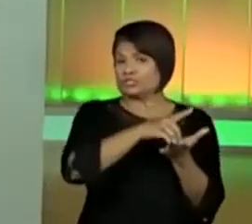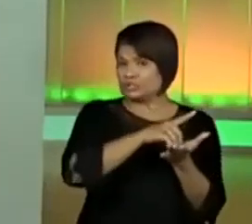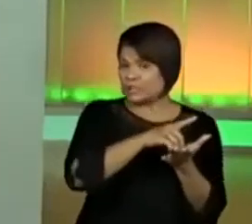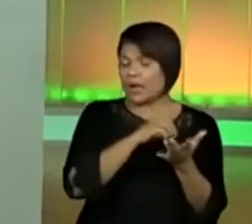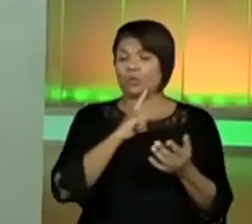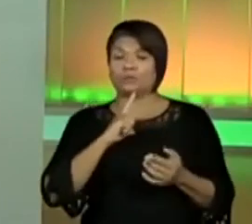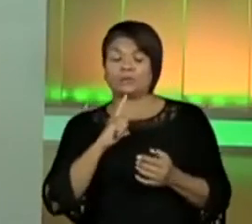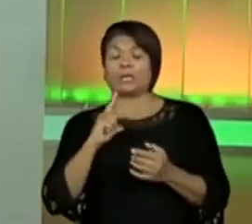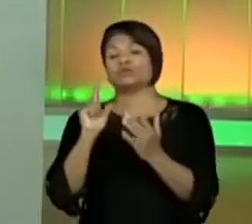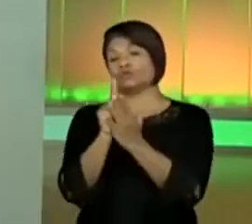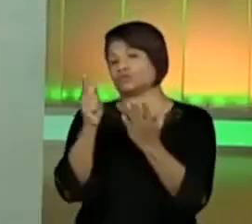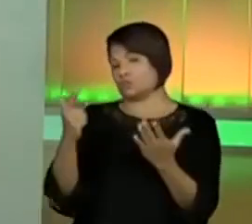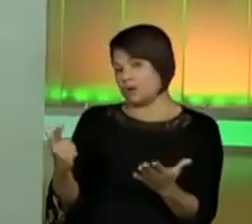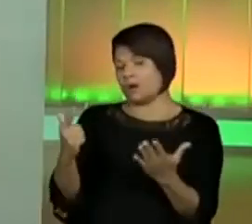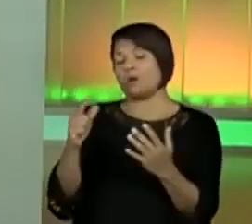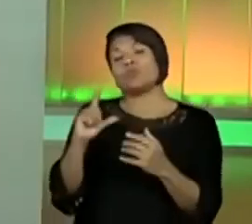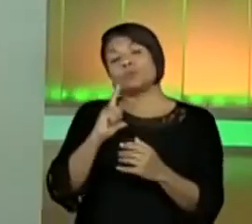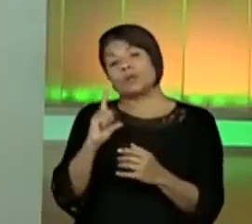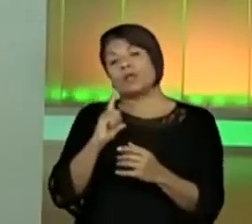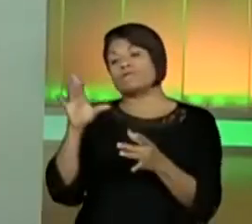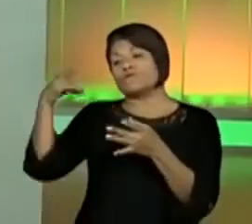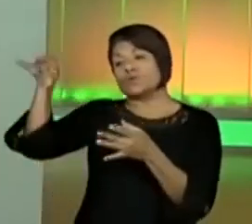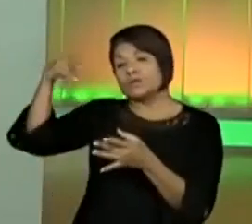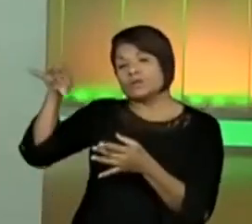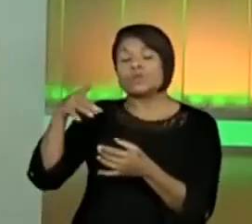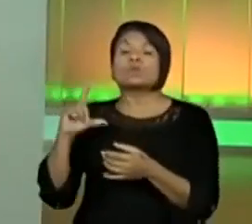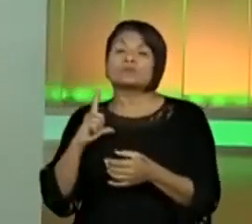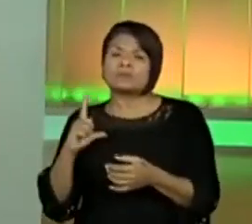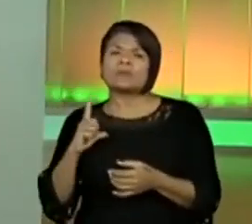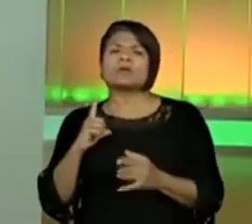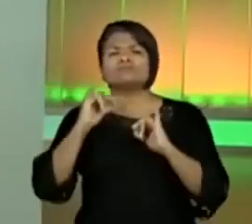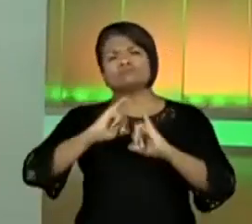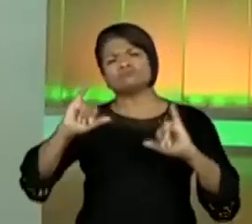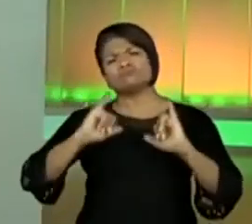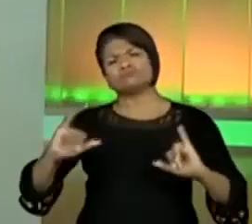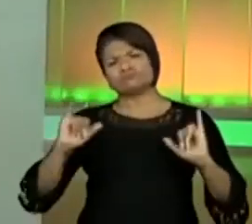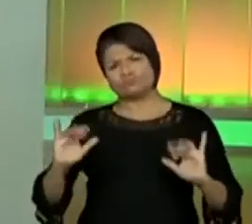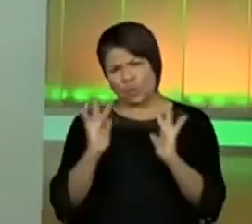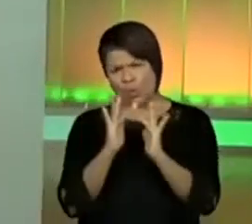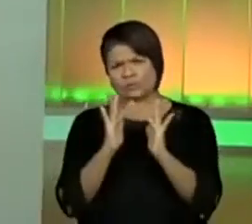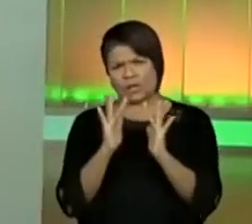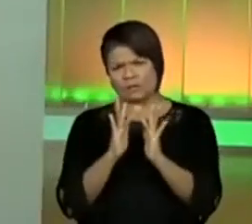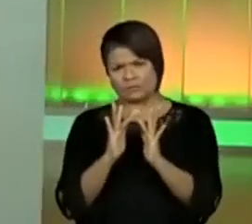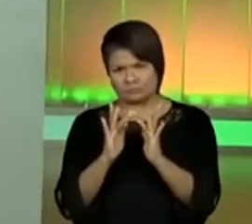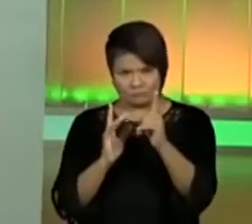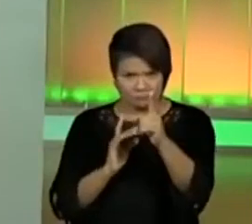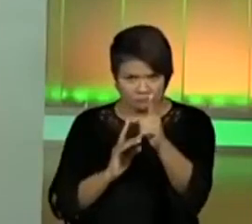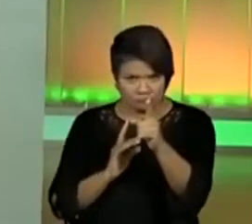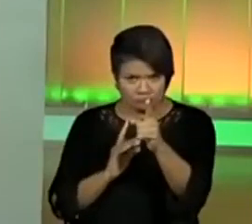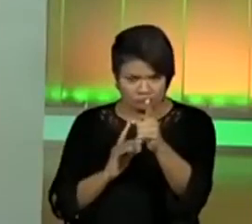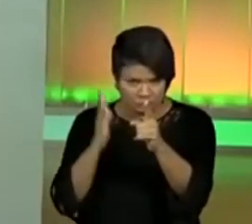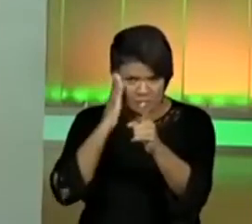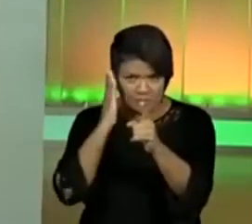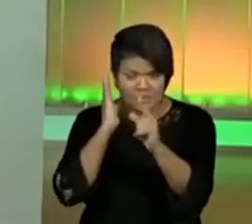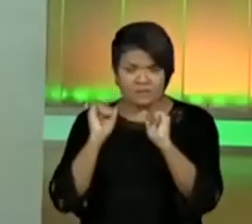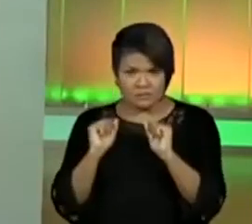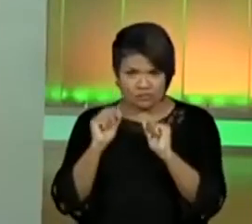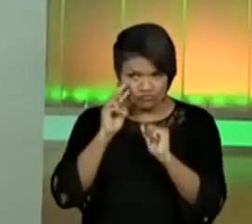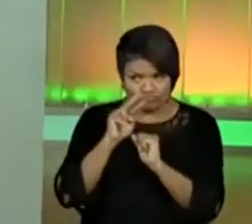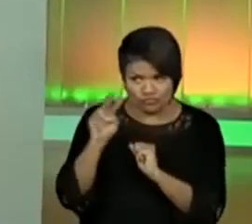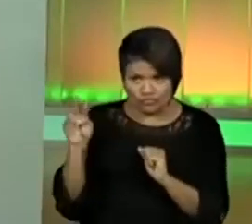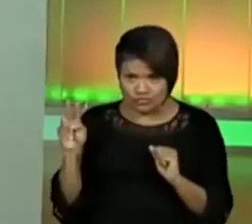que estão em jornais, folhetos, mas vocês já devem ter contato. Já lembraram sobre esse gênero de